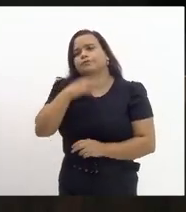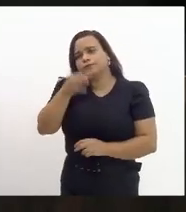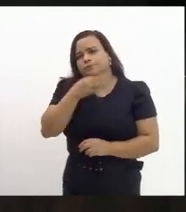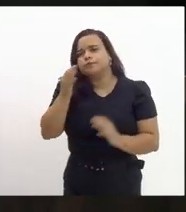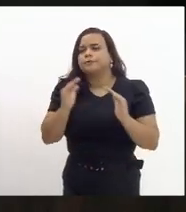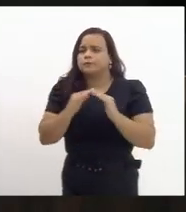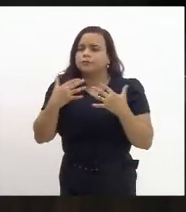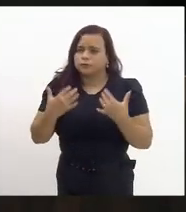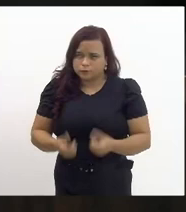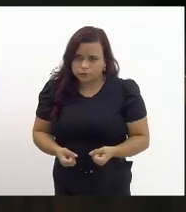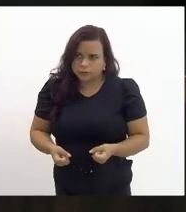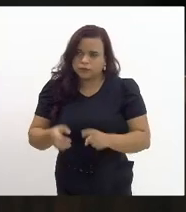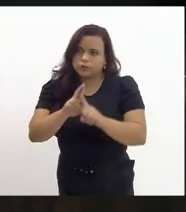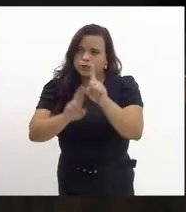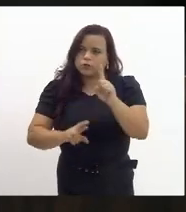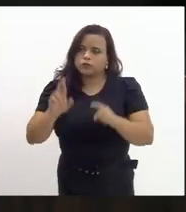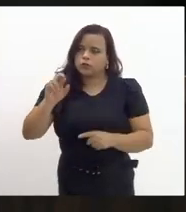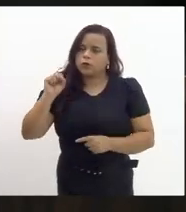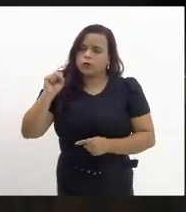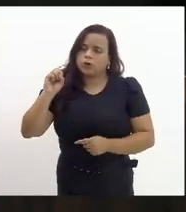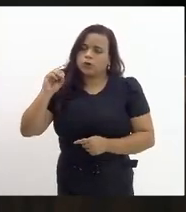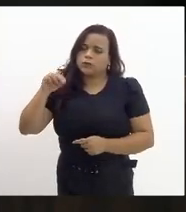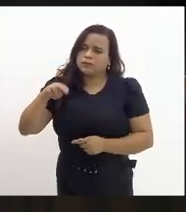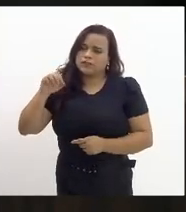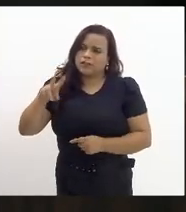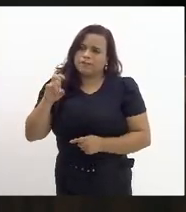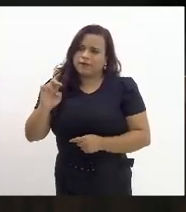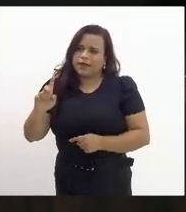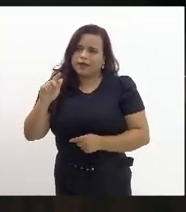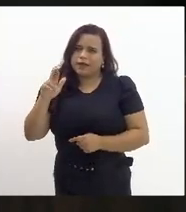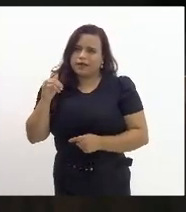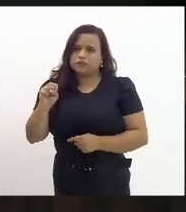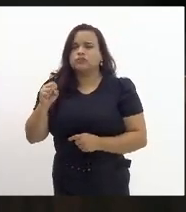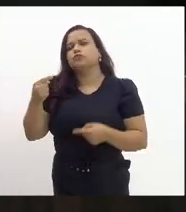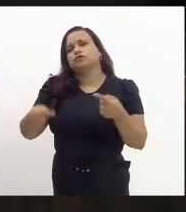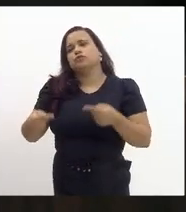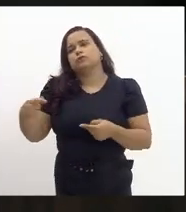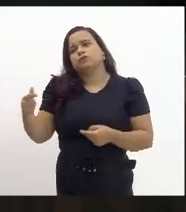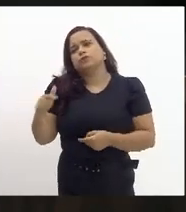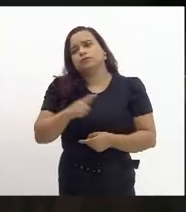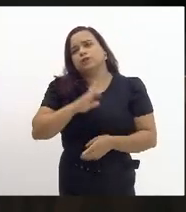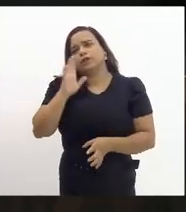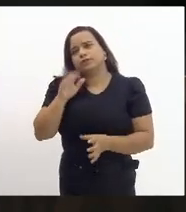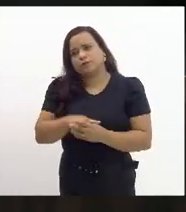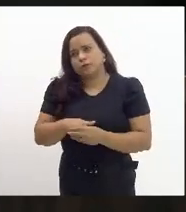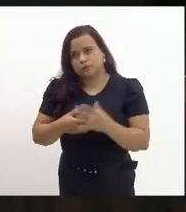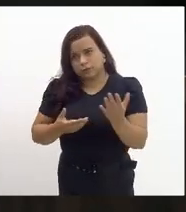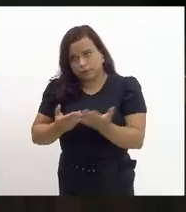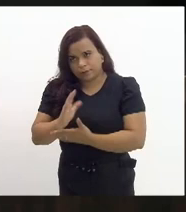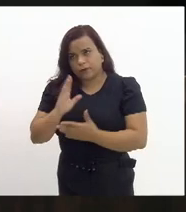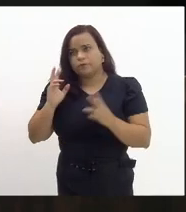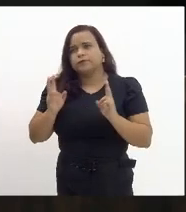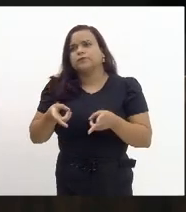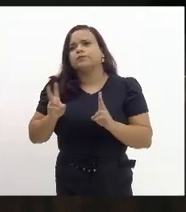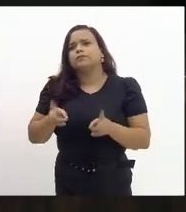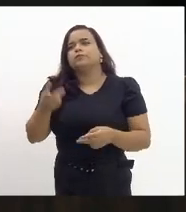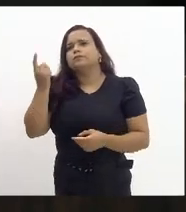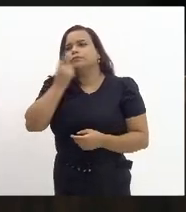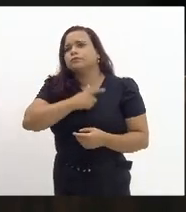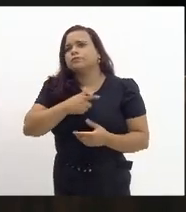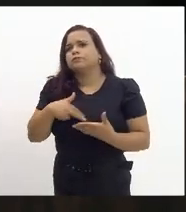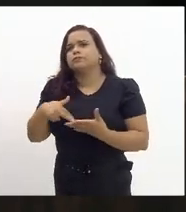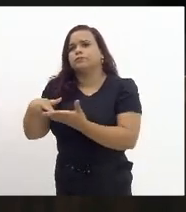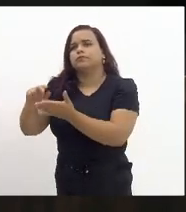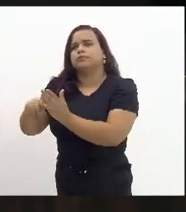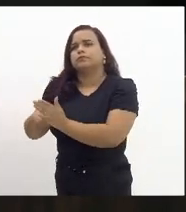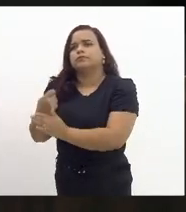deputado Rosenberg Reis. Em discussão, não havendo quem queira discutir, encerrada a discussão, em votação, os senhores que aprovam, permaneçam como estão, aprovada, vai à